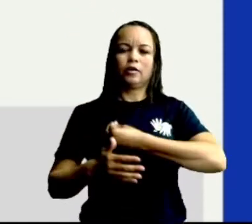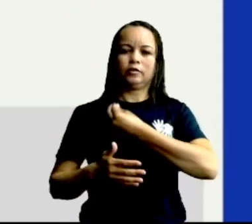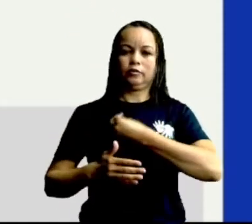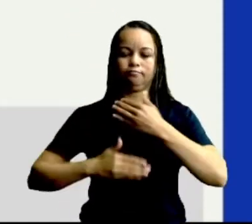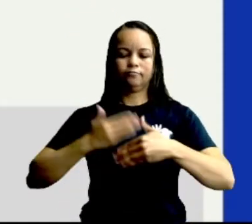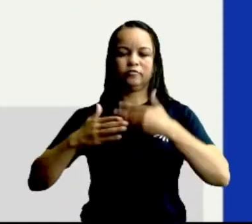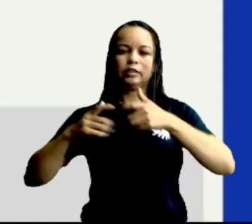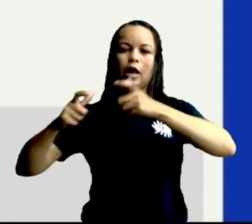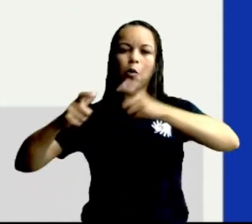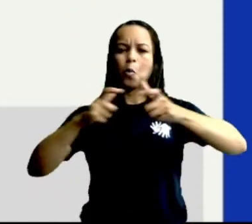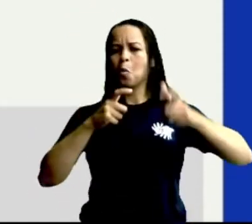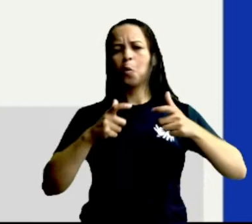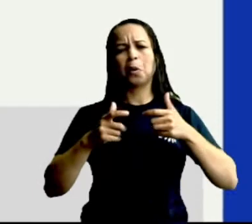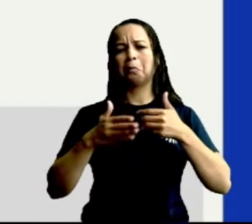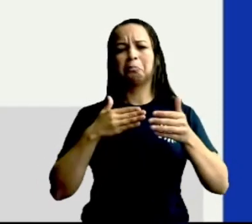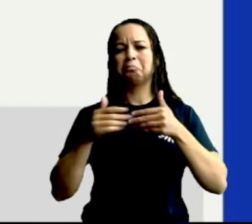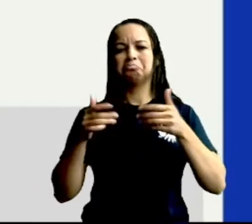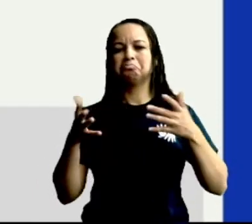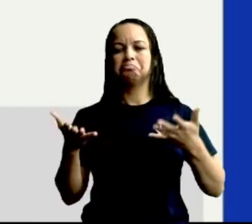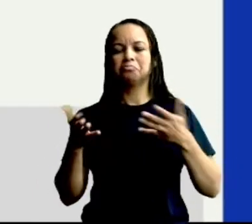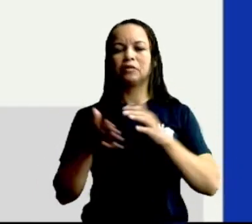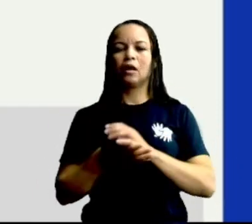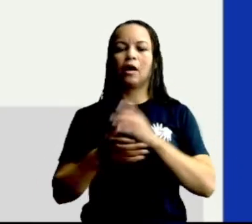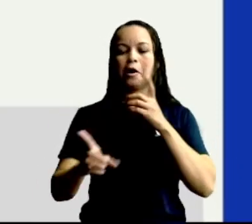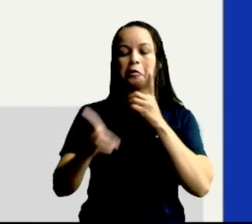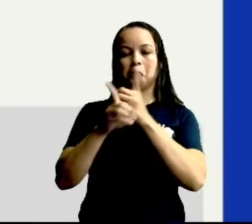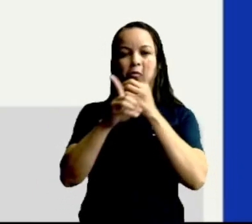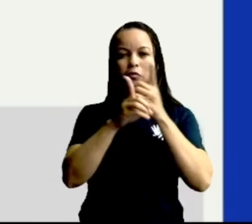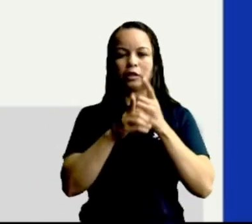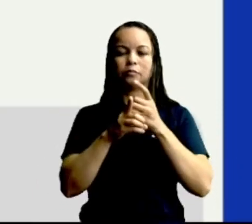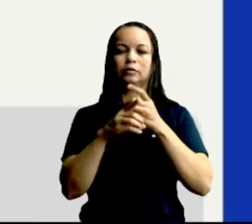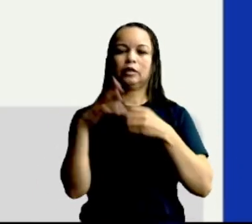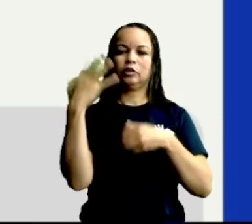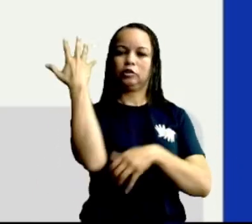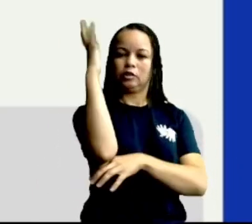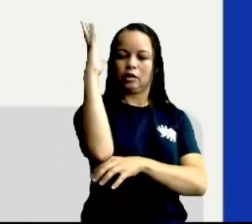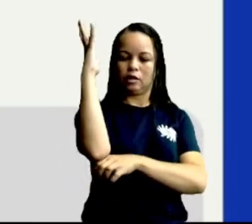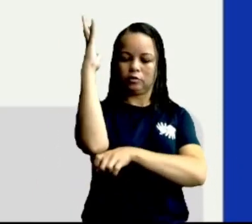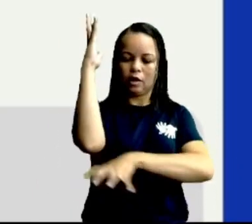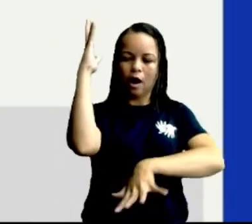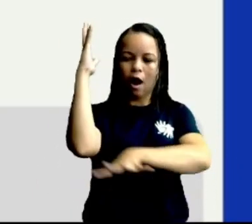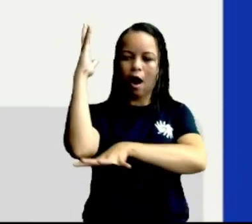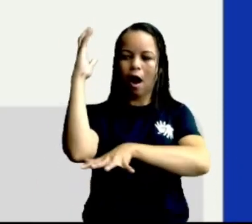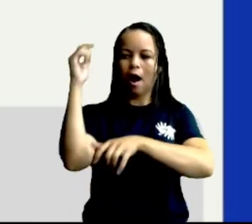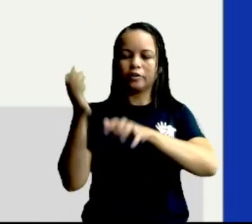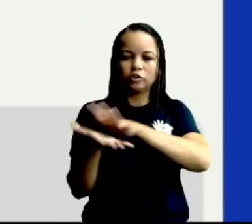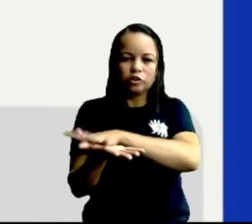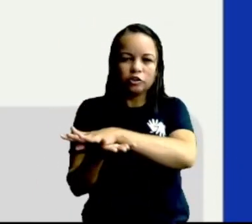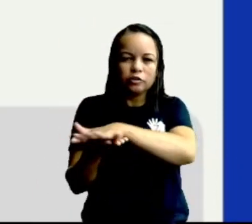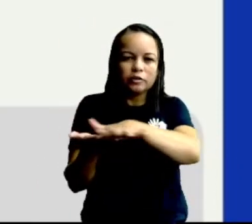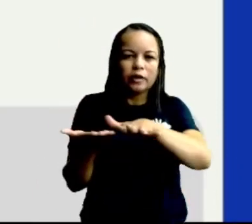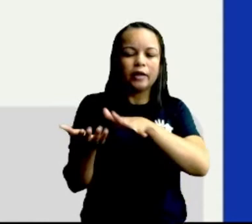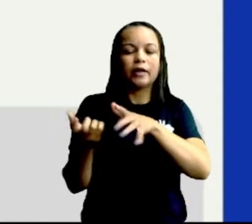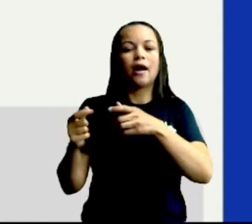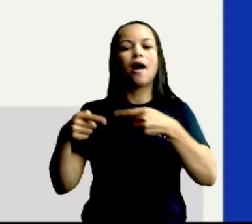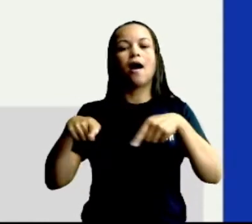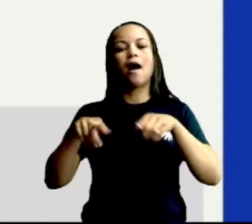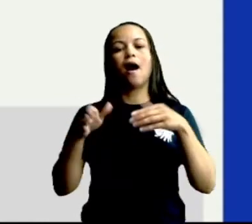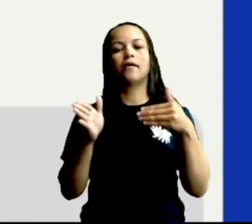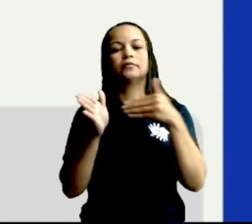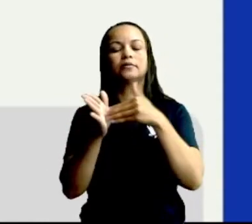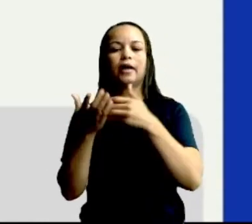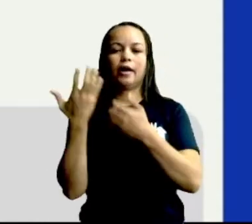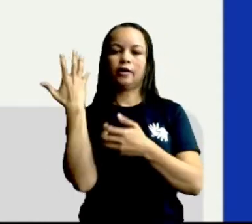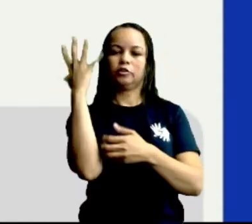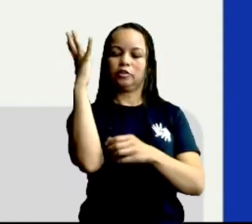diversidade de ambientes. Encontramos desde árvores rasteiras até aquelas de grande porte,